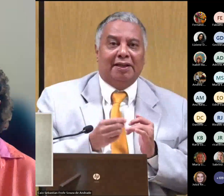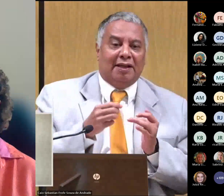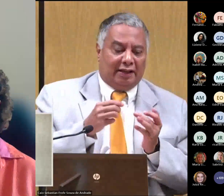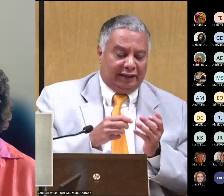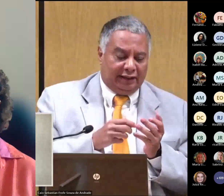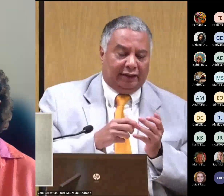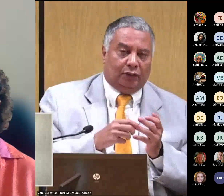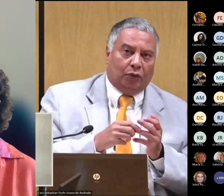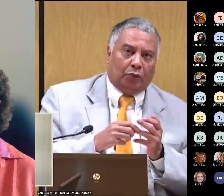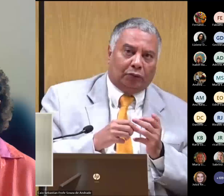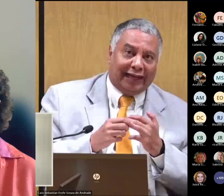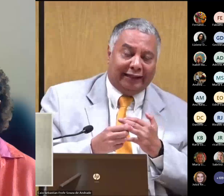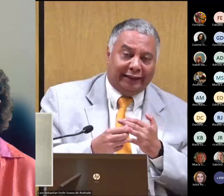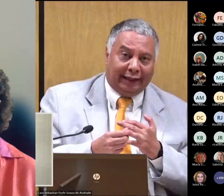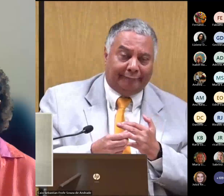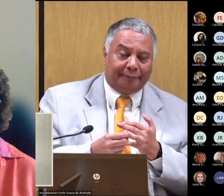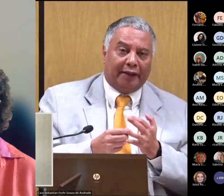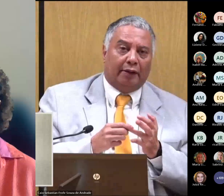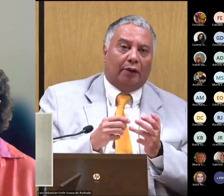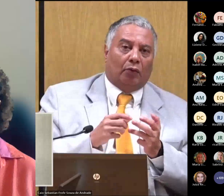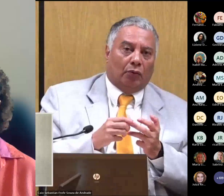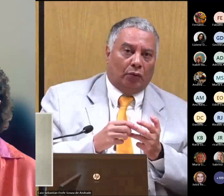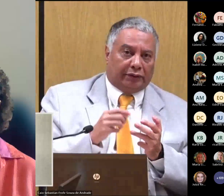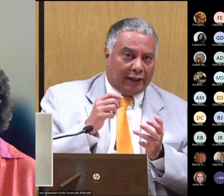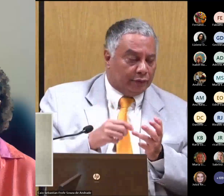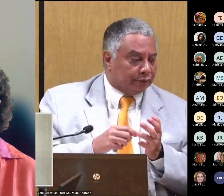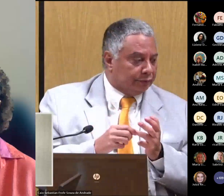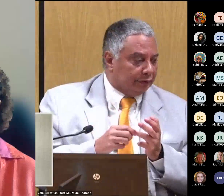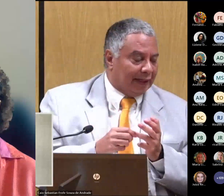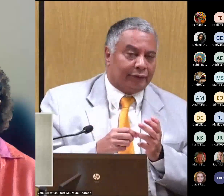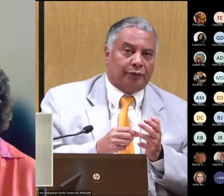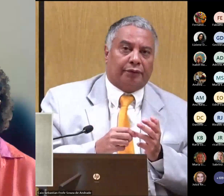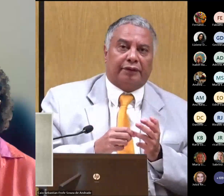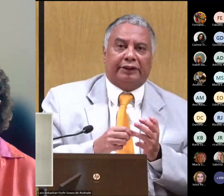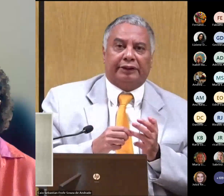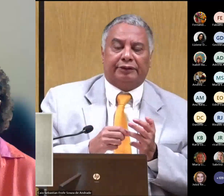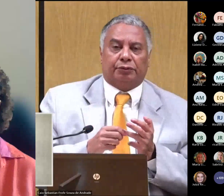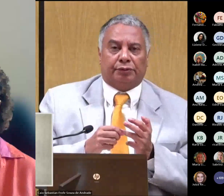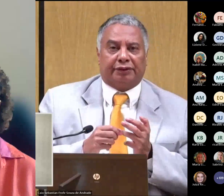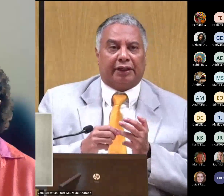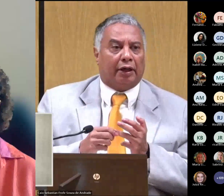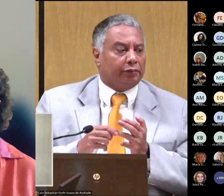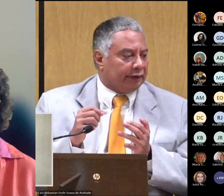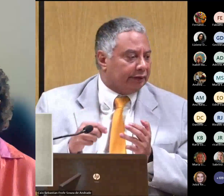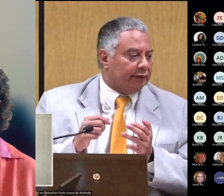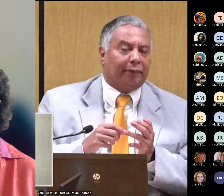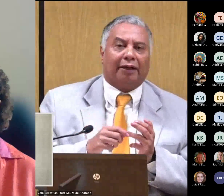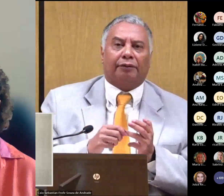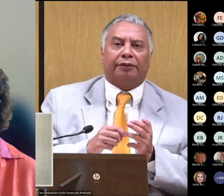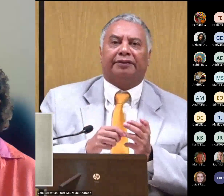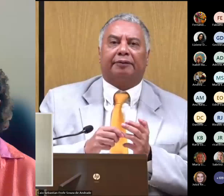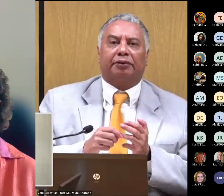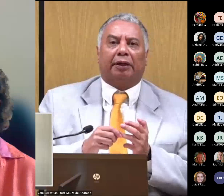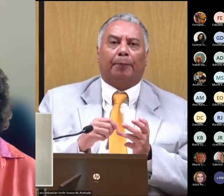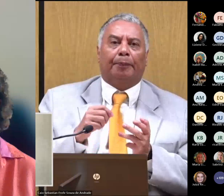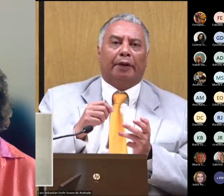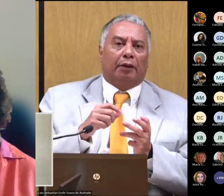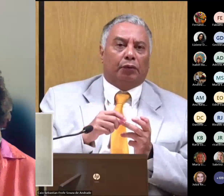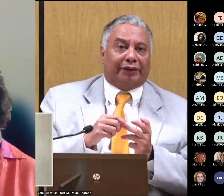tempo e o tre O tá hoje com o desembargador eh João Ziraldo que é Desembargador desse